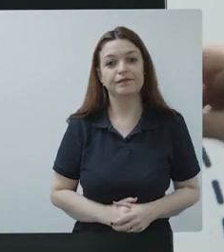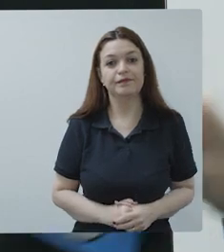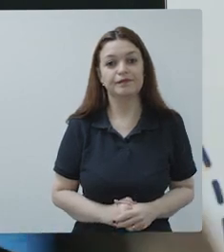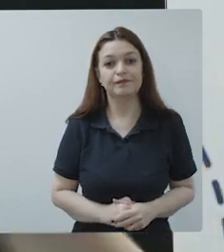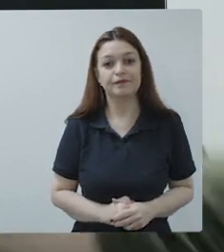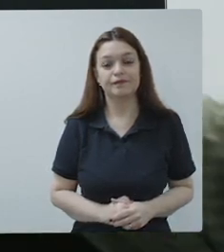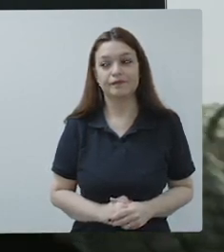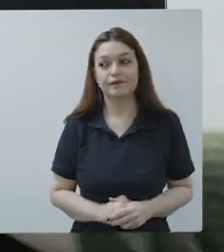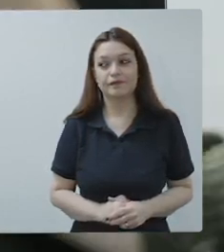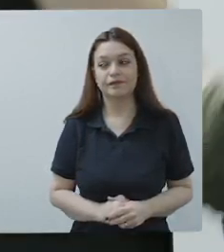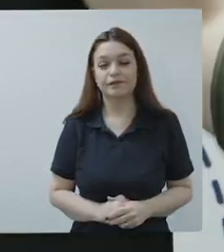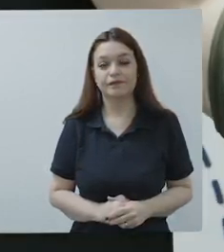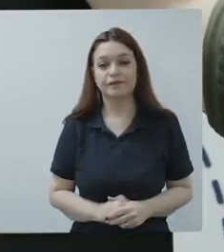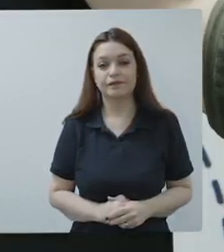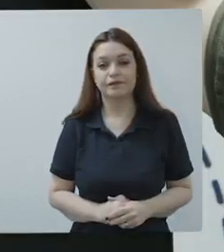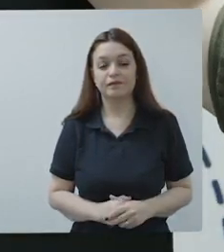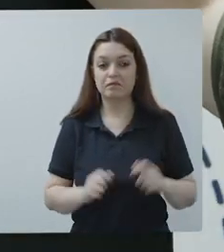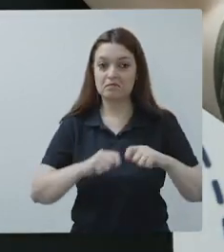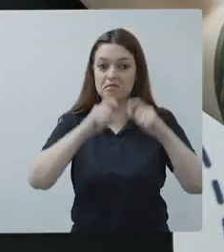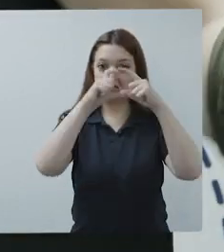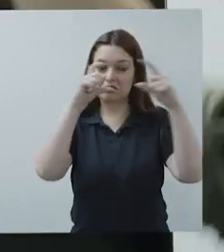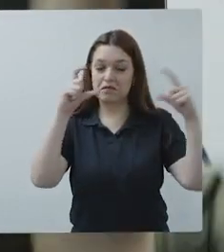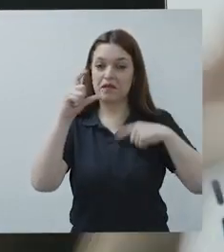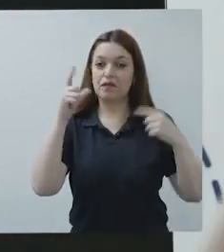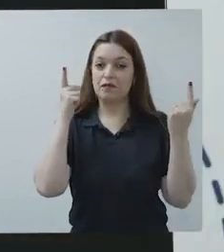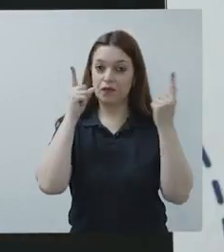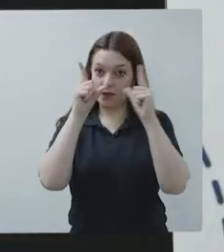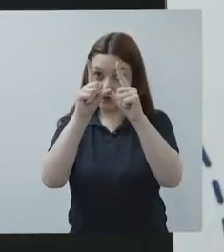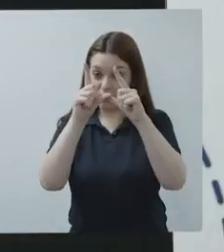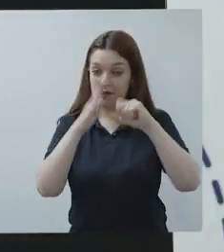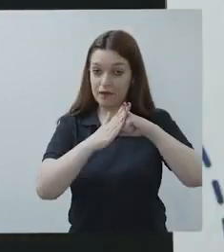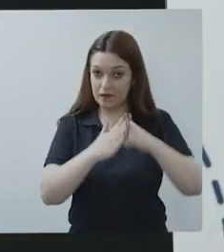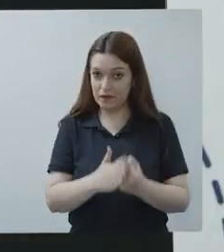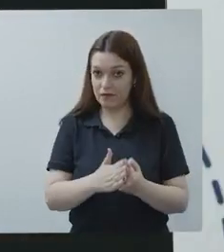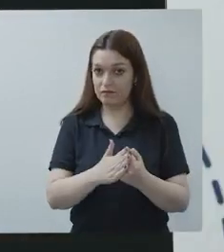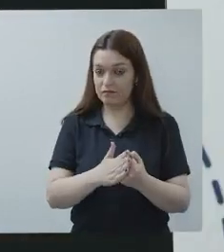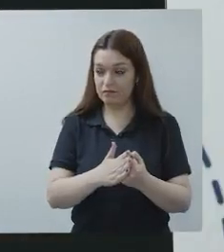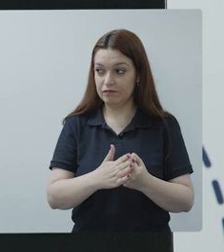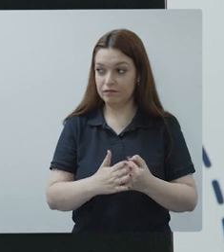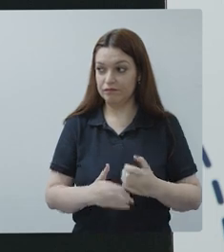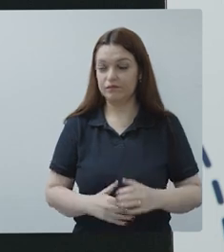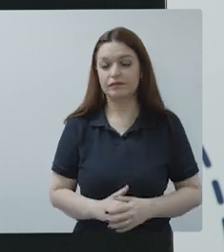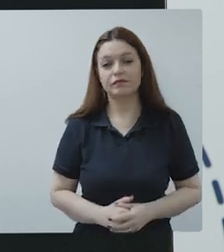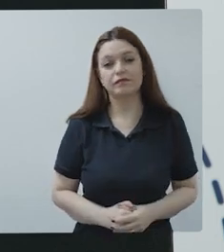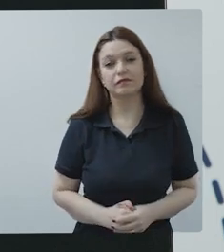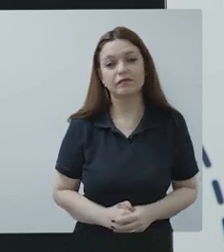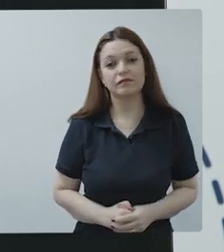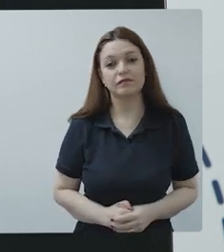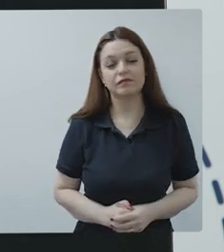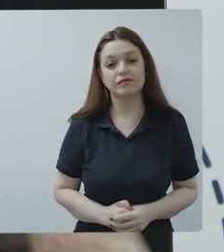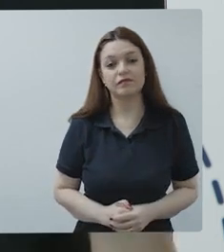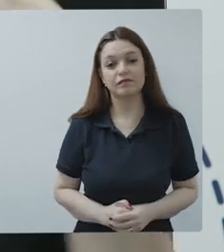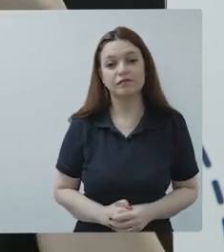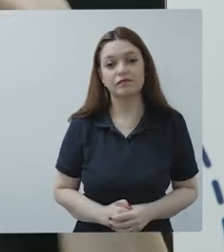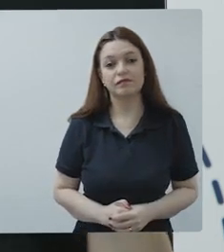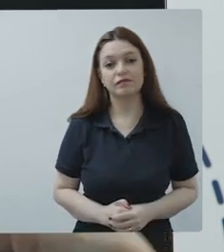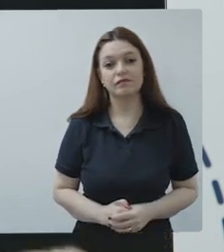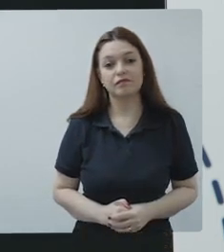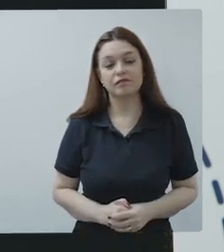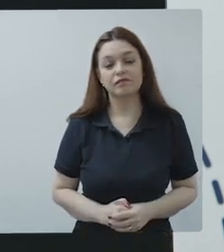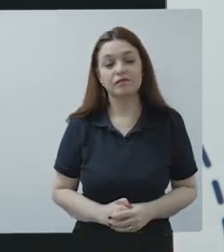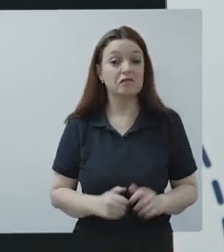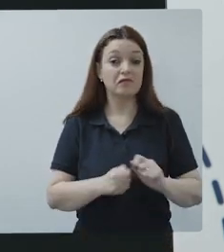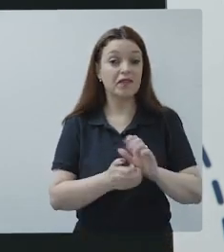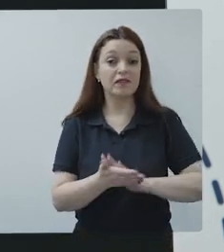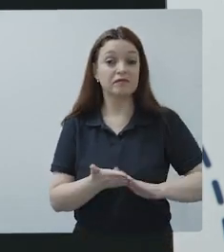Então, aqui, ó, você ia fazer, eu vou colocar e... E vou colocar aqui. Que tá aí, não